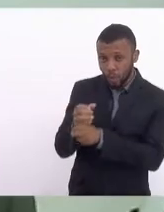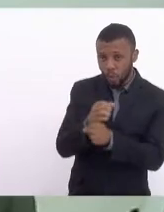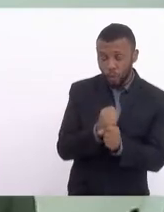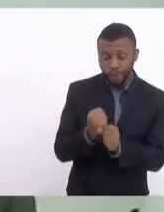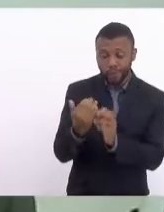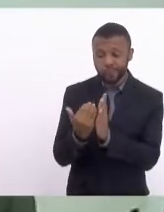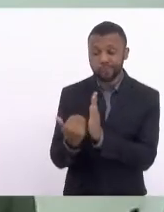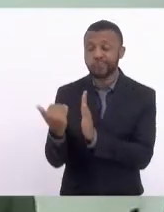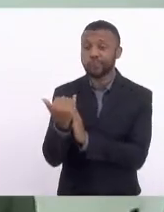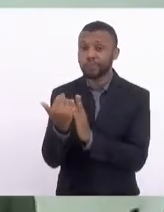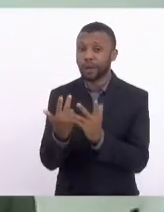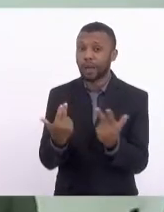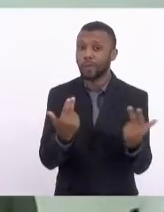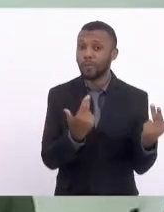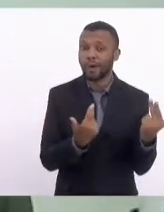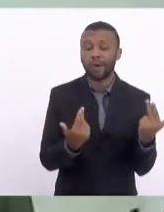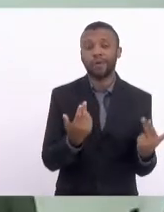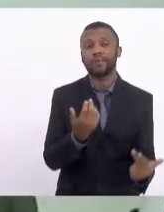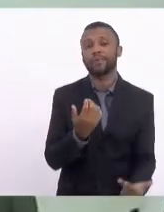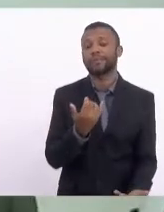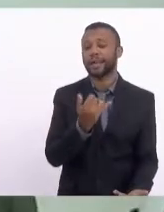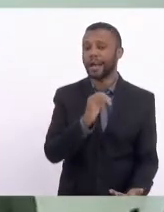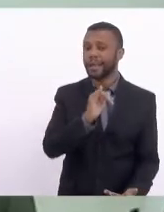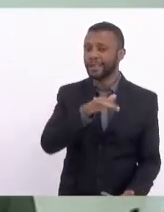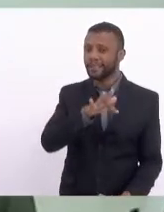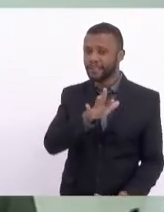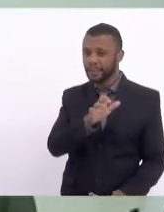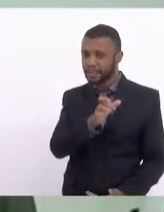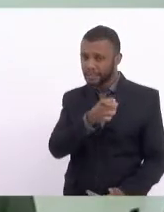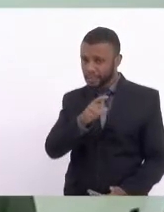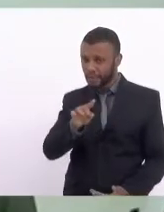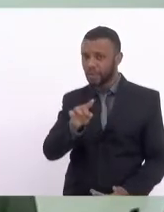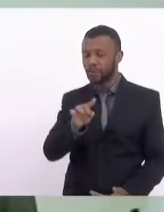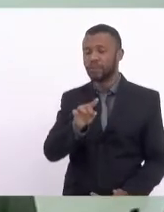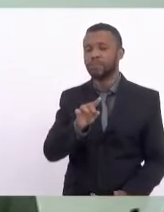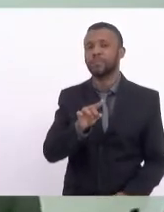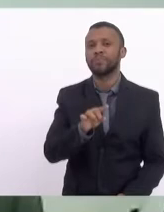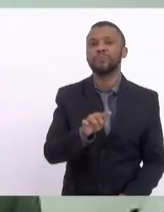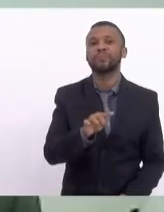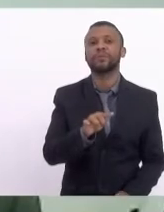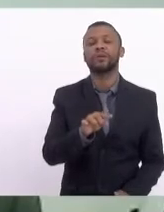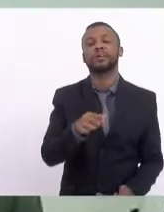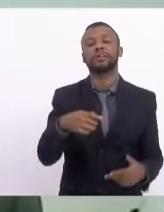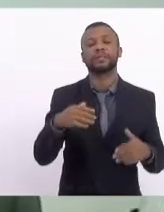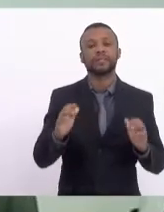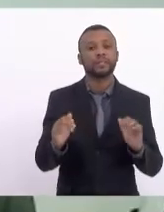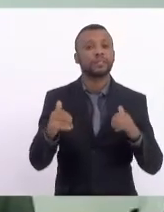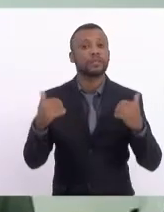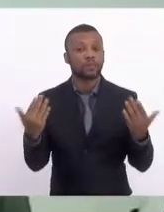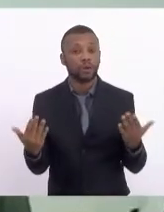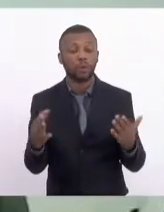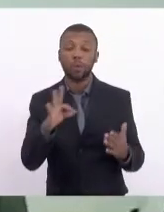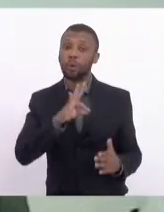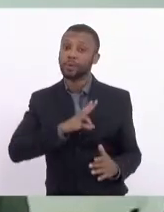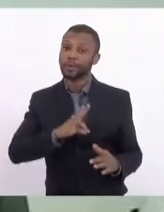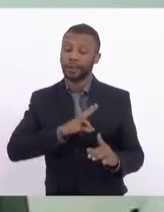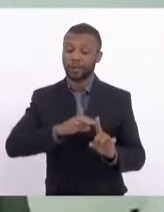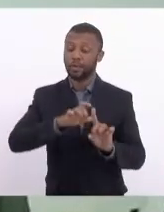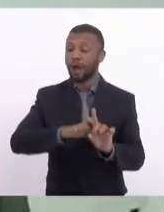inflação, para não ficar falando IPCA, o aumento poderia